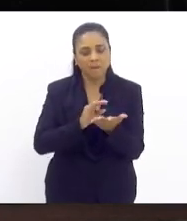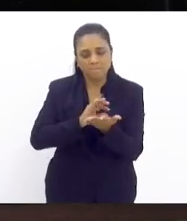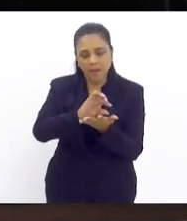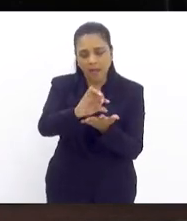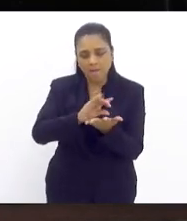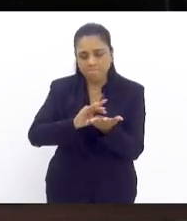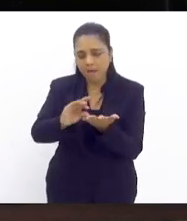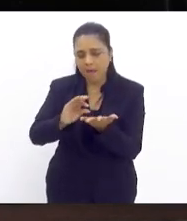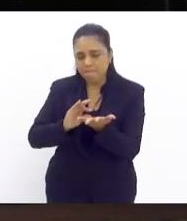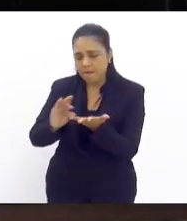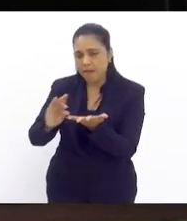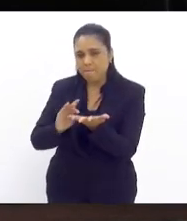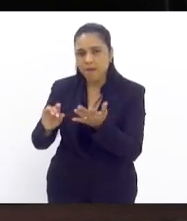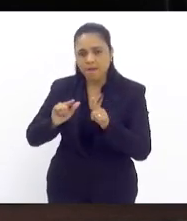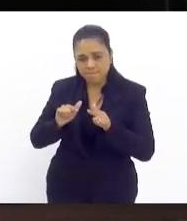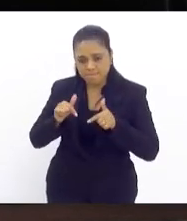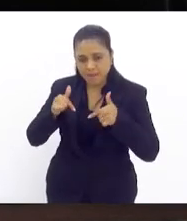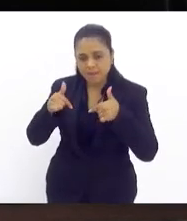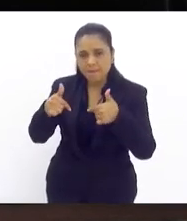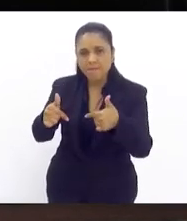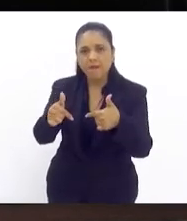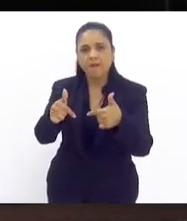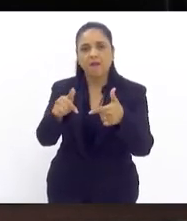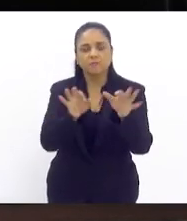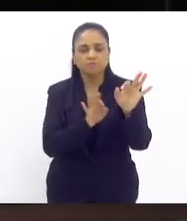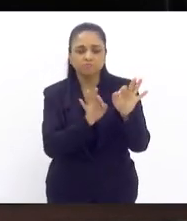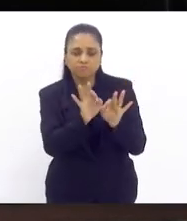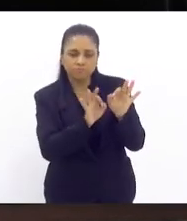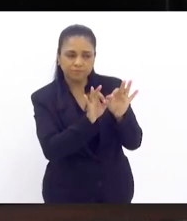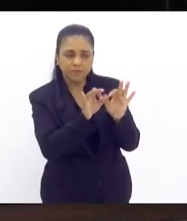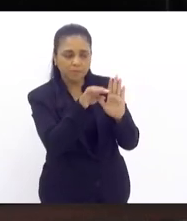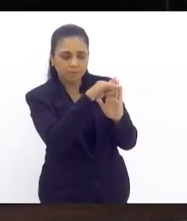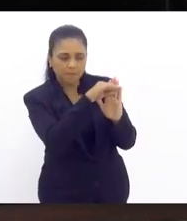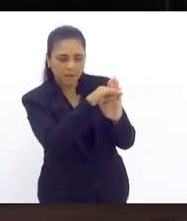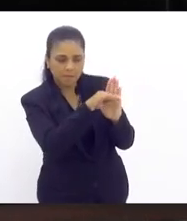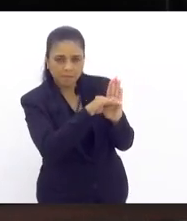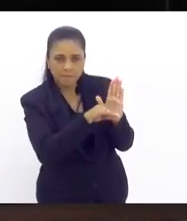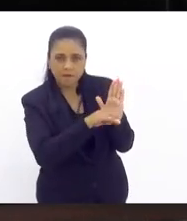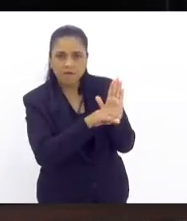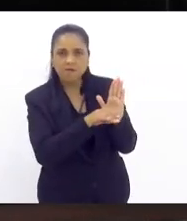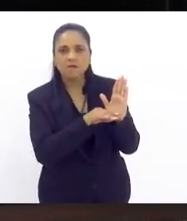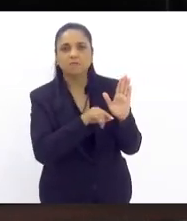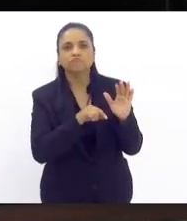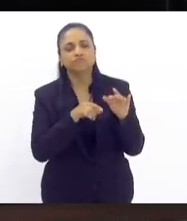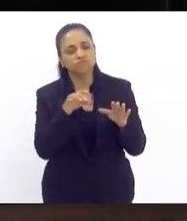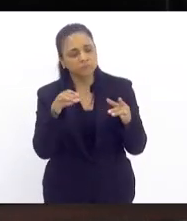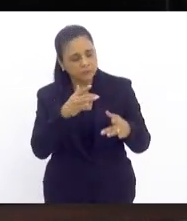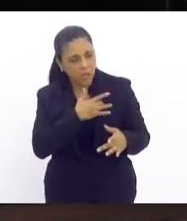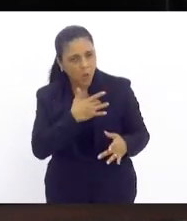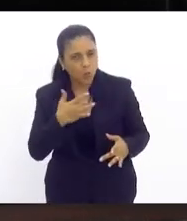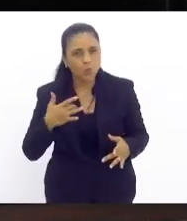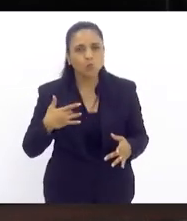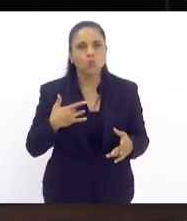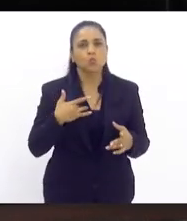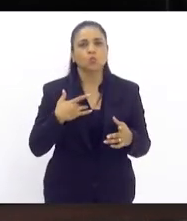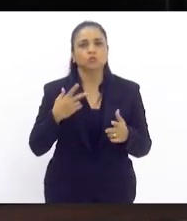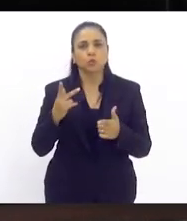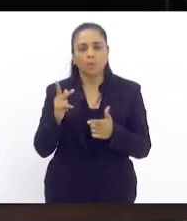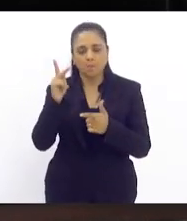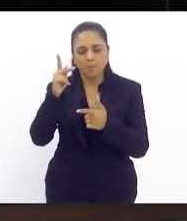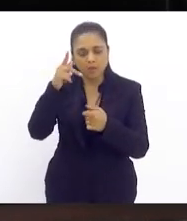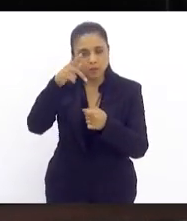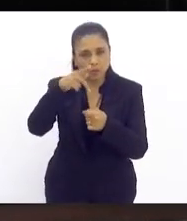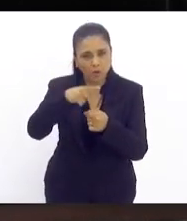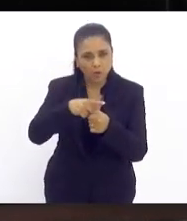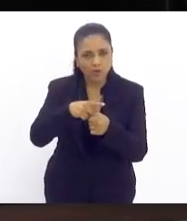ações previstas nesse plano de desenvolvimento econômico e social, qual seja o complexo da saúde, o complexo de petróleo e gás,